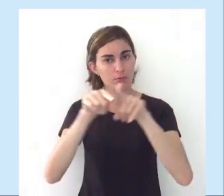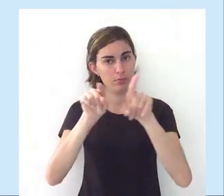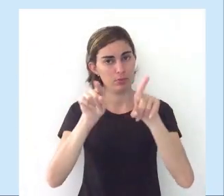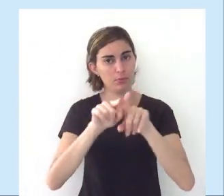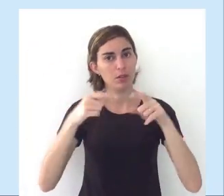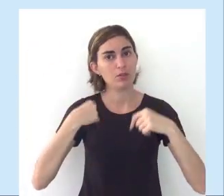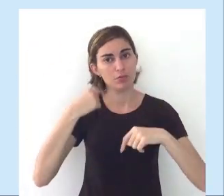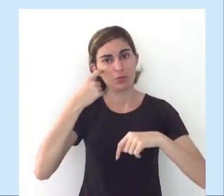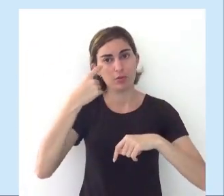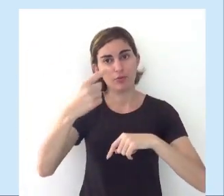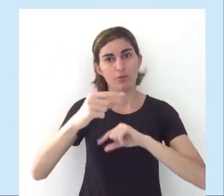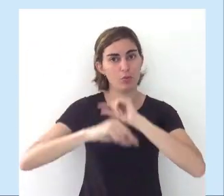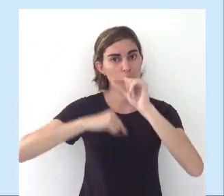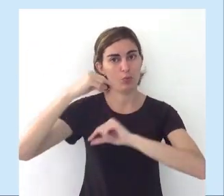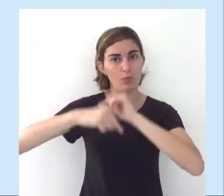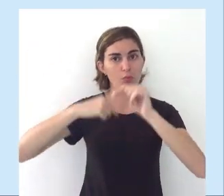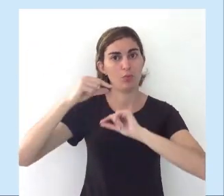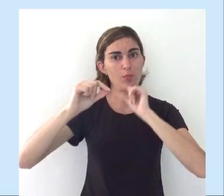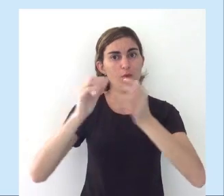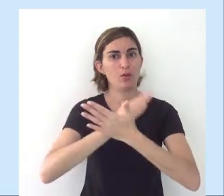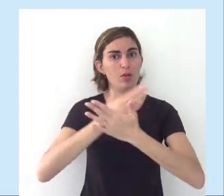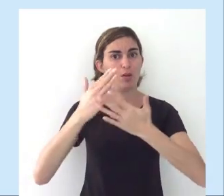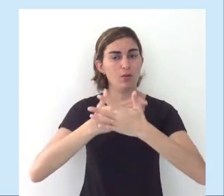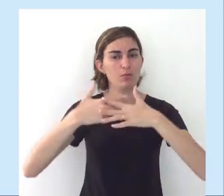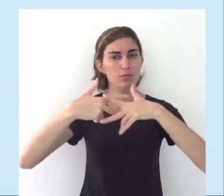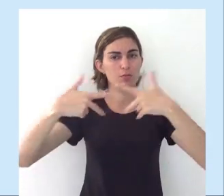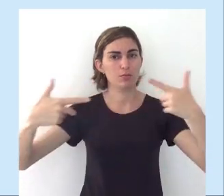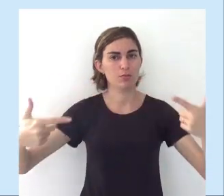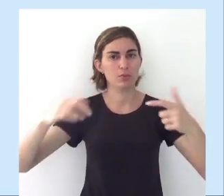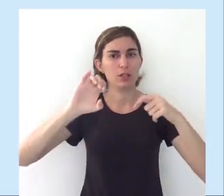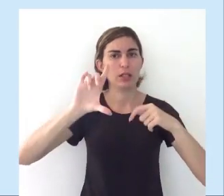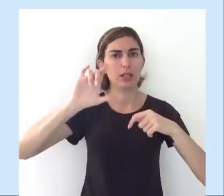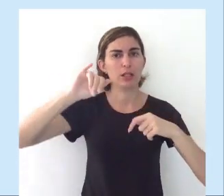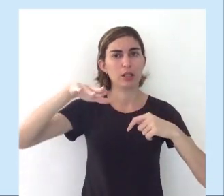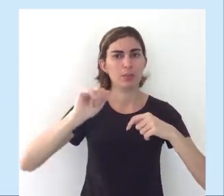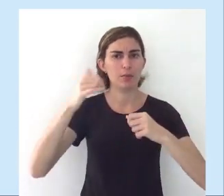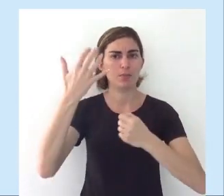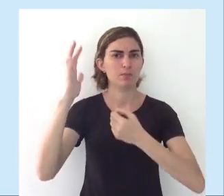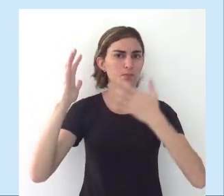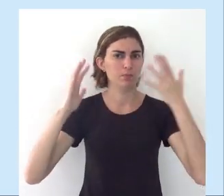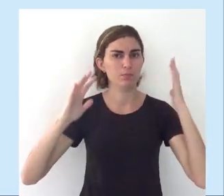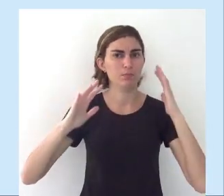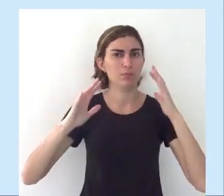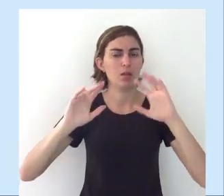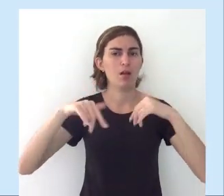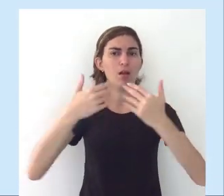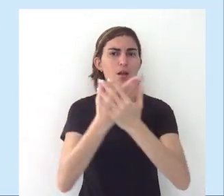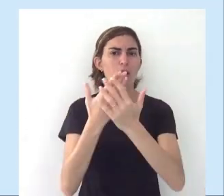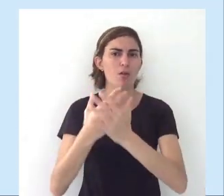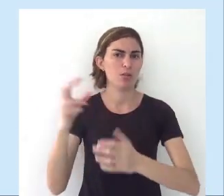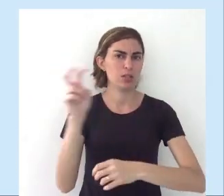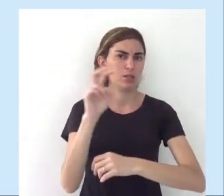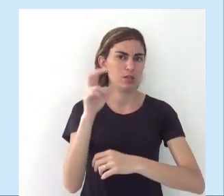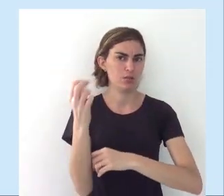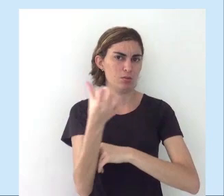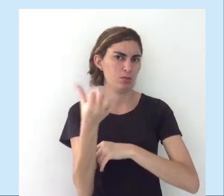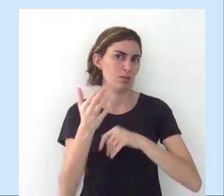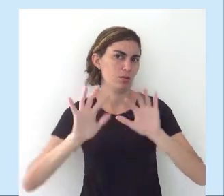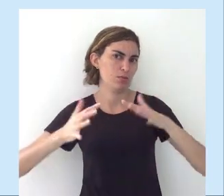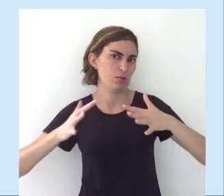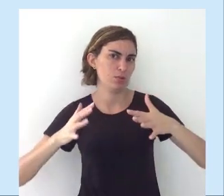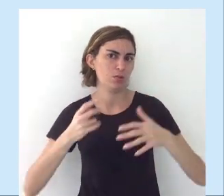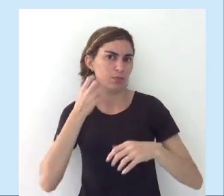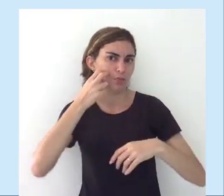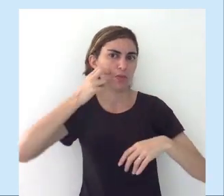comigo agora, na aula também a gente viu um pouquinho sobre alguns elementos climáticos, tá? Então, entre a aula 5 e 6, a